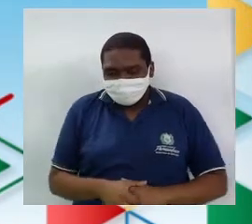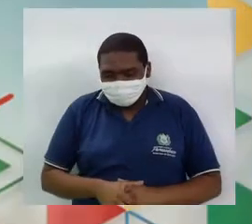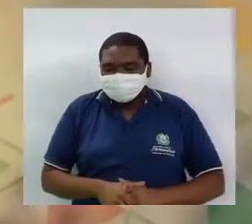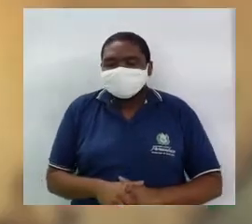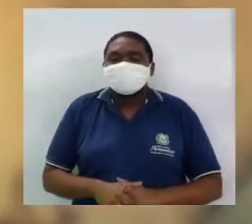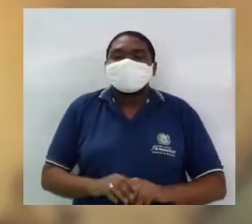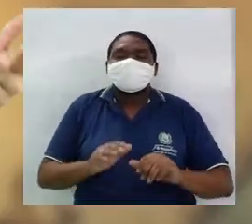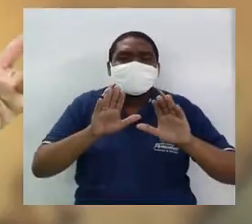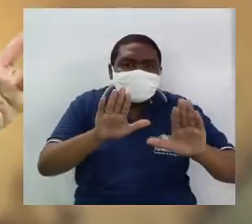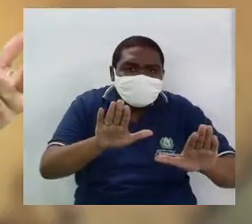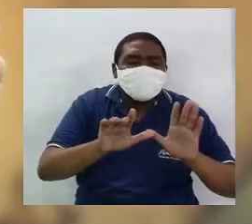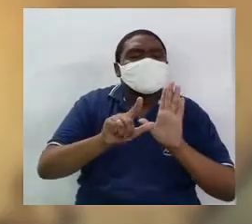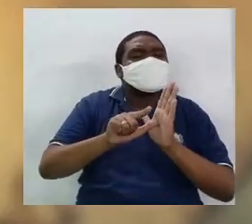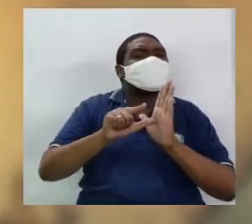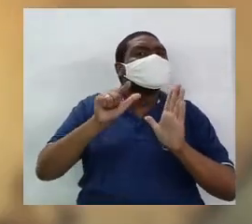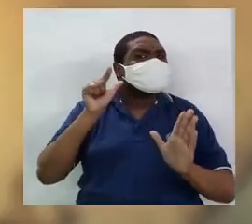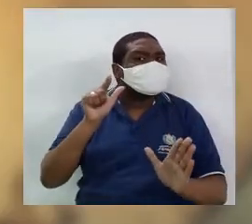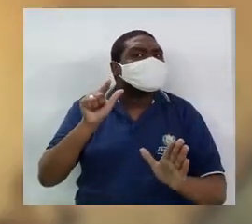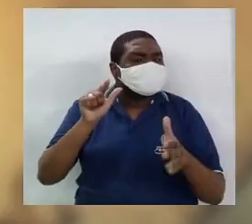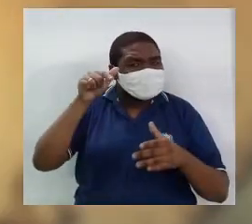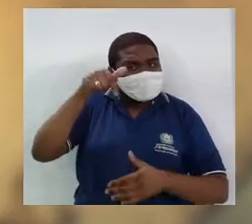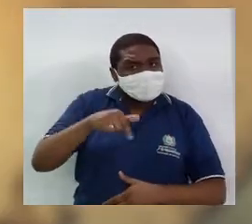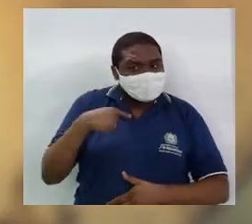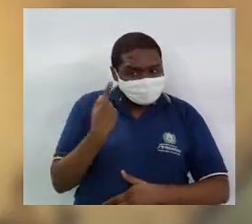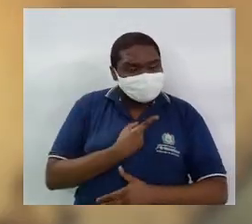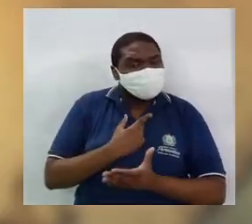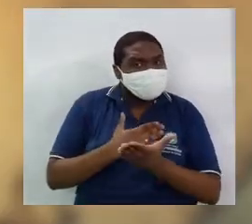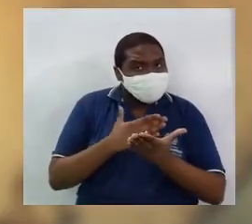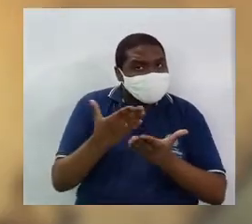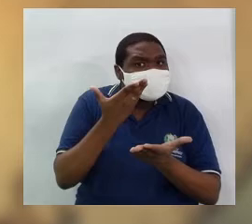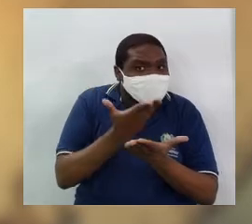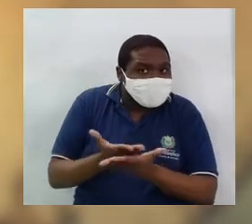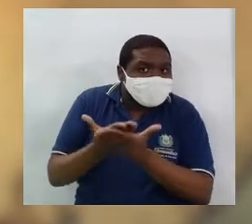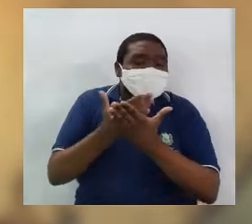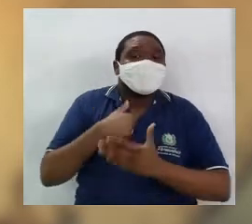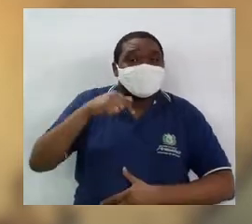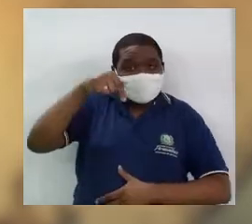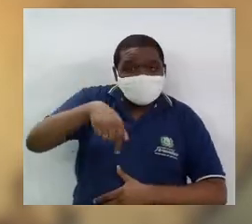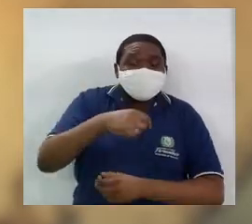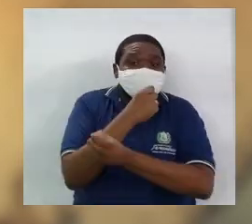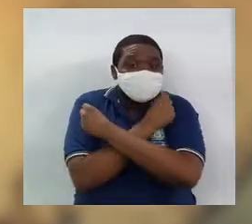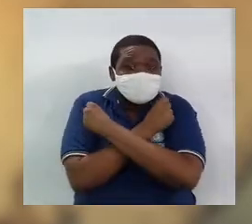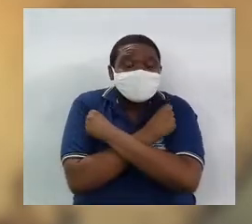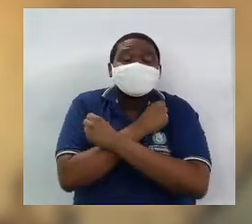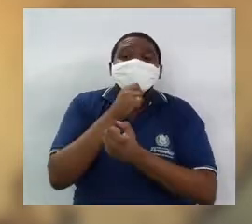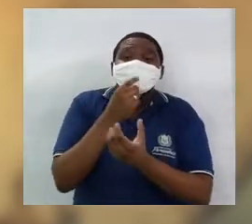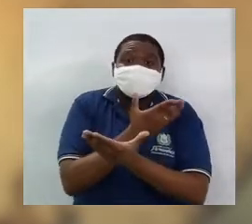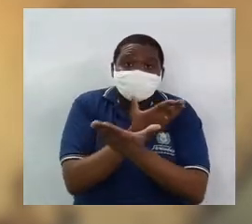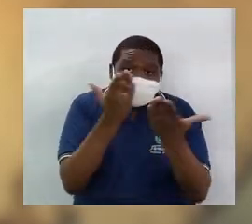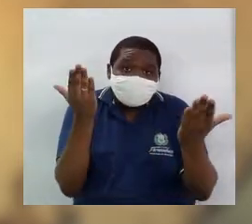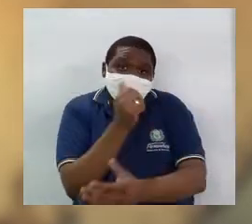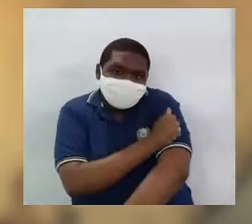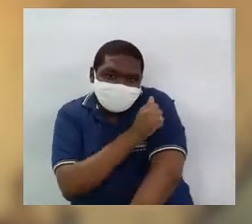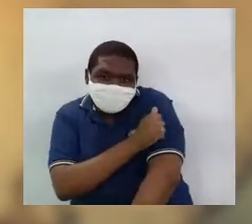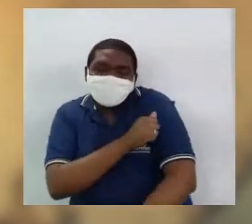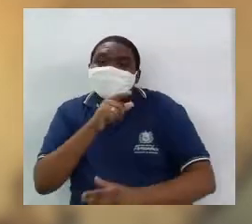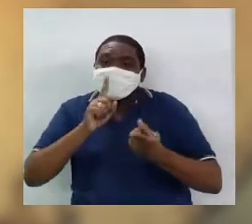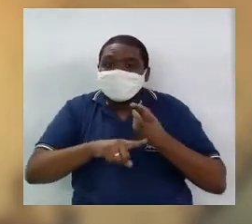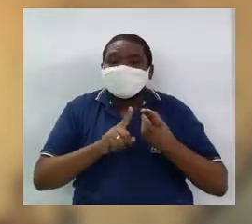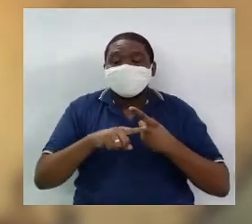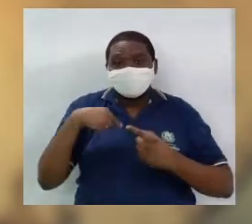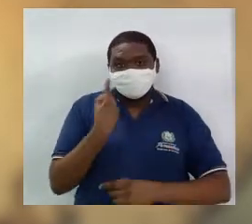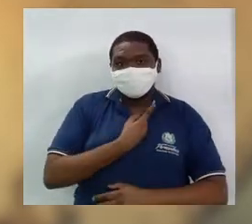LBV. Mas antes de iniciarmos a nossa aula, mando um abraço a todos vocês, estudantes, ao